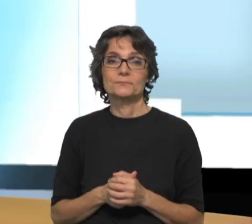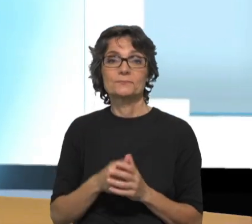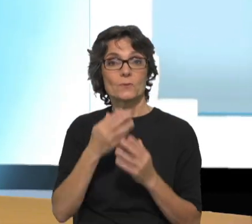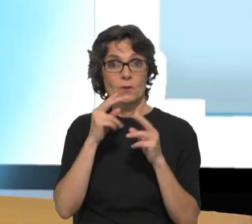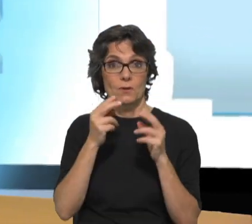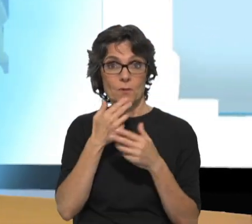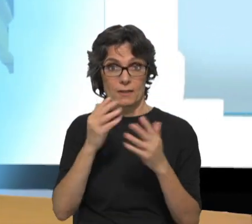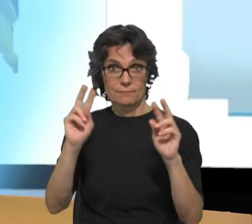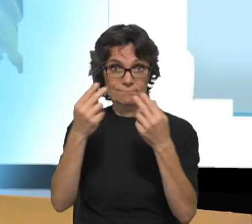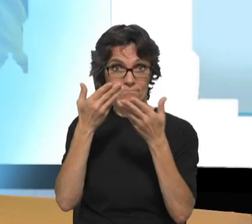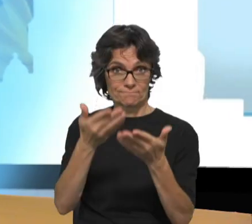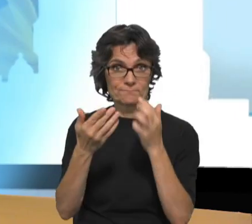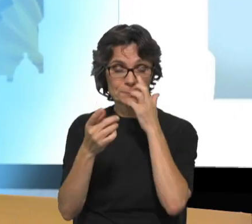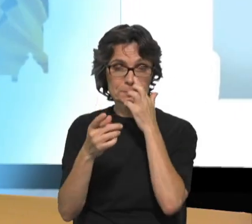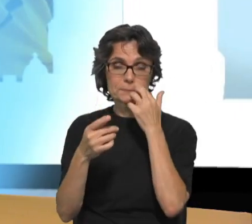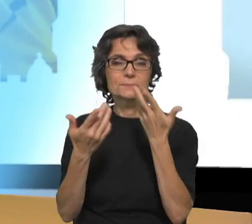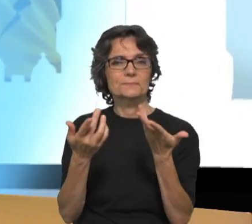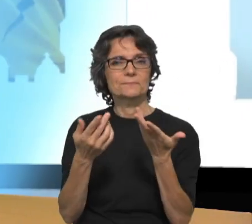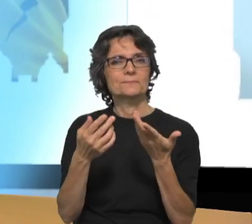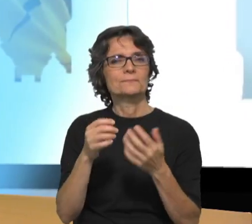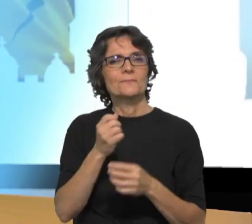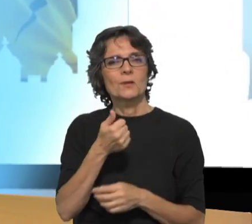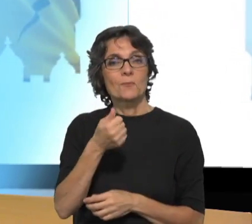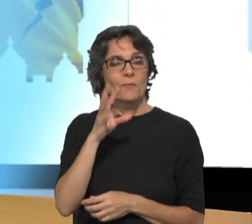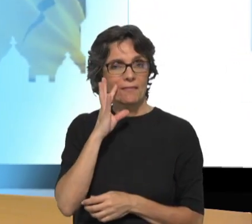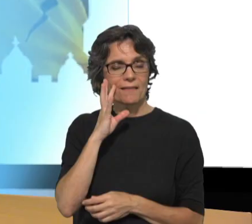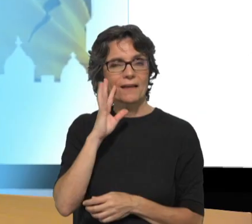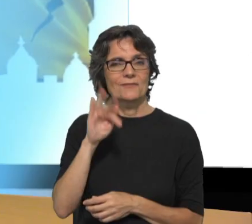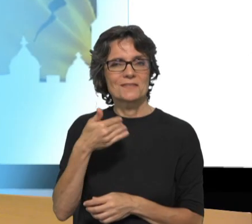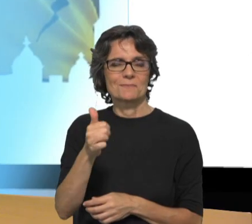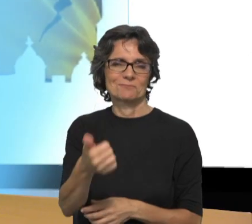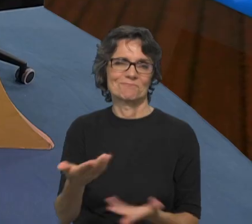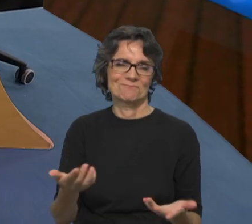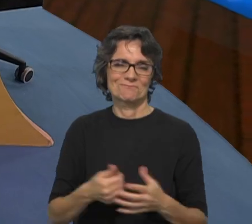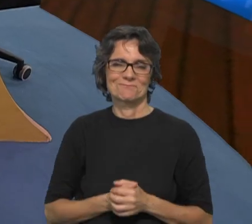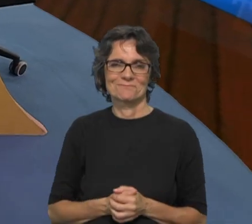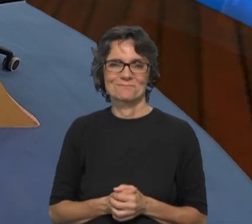a si também por ter estado connosco. Desejo-lhe uma excelente tarde e um ótimo fim de semana.